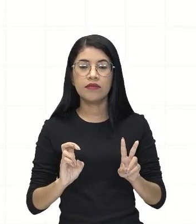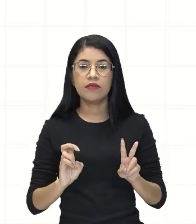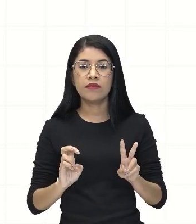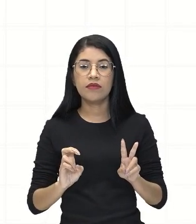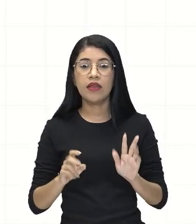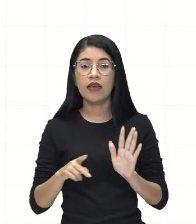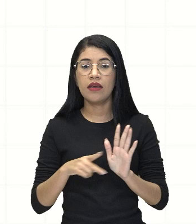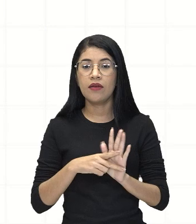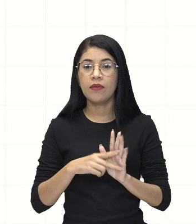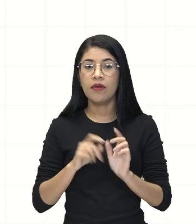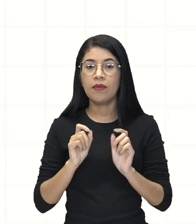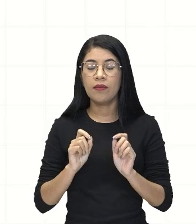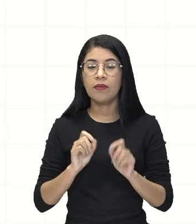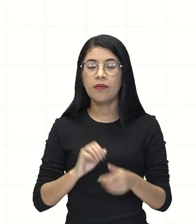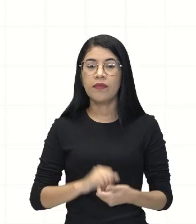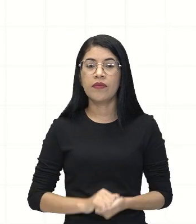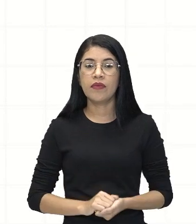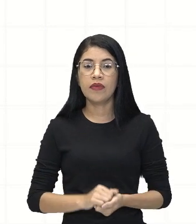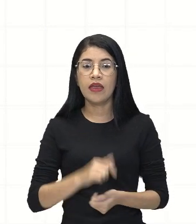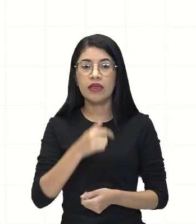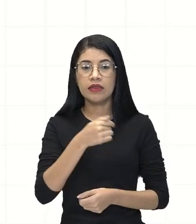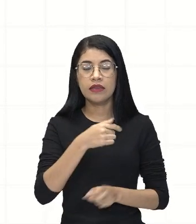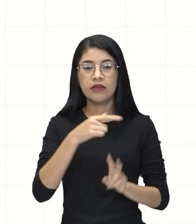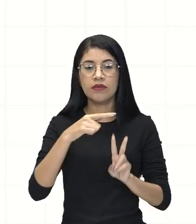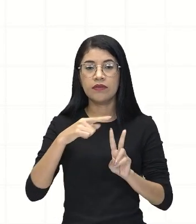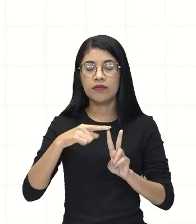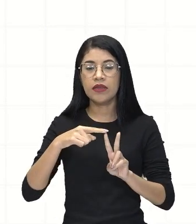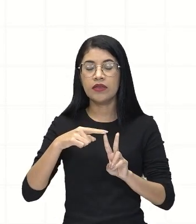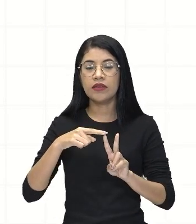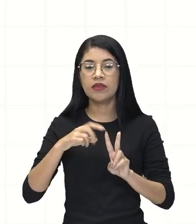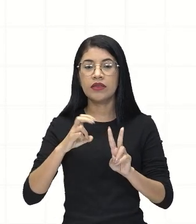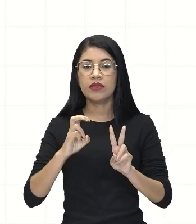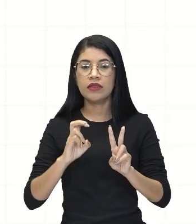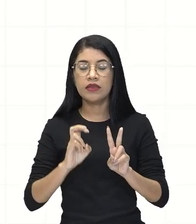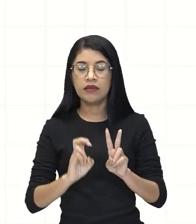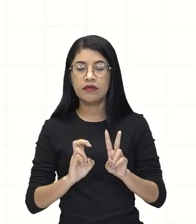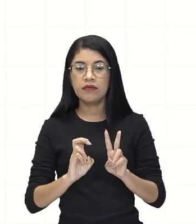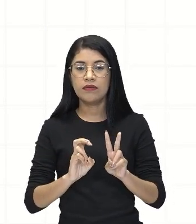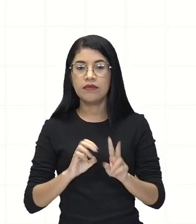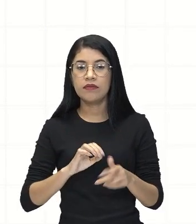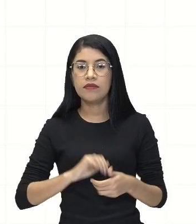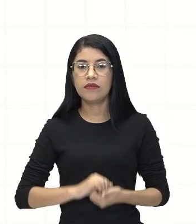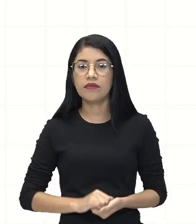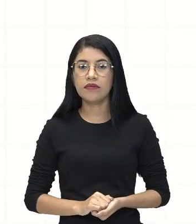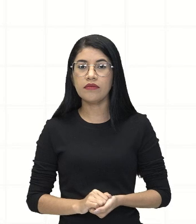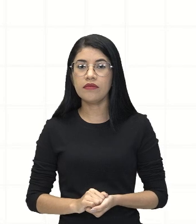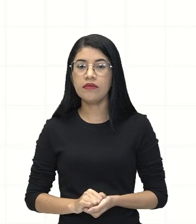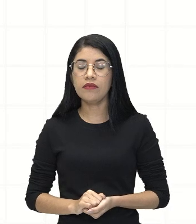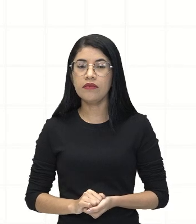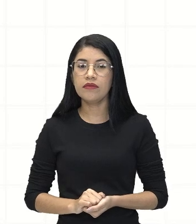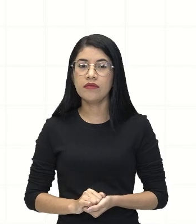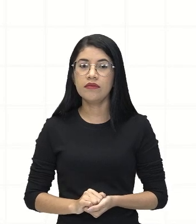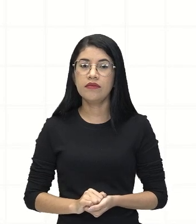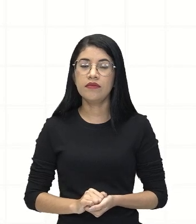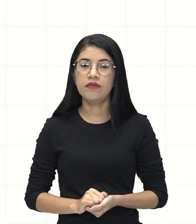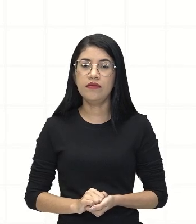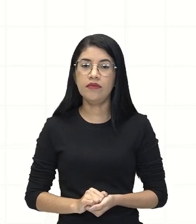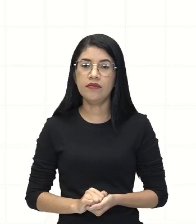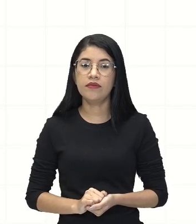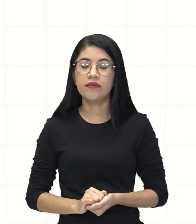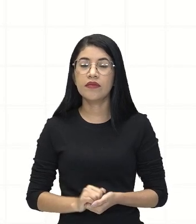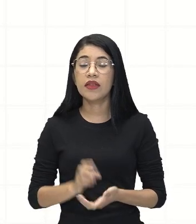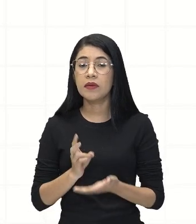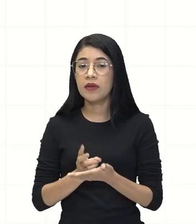245 é igual a quem? 7 vezes raiz quadrada de 5. Tudo bem? Então, toda vez que eu